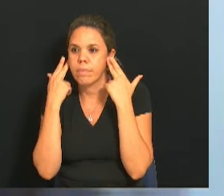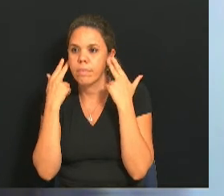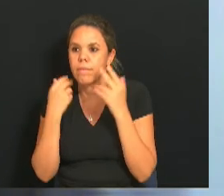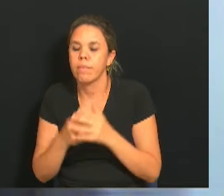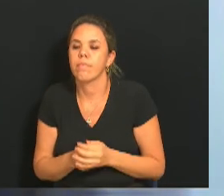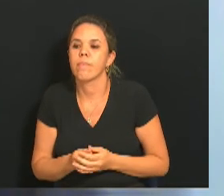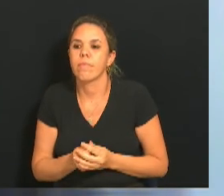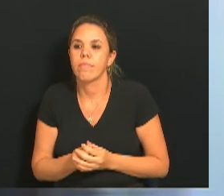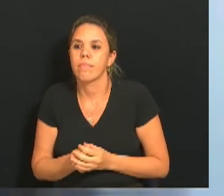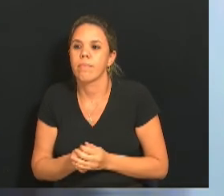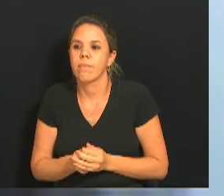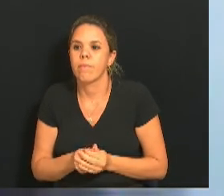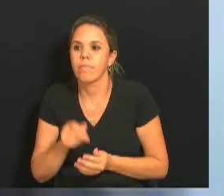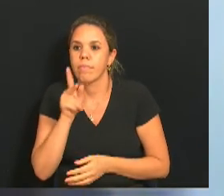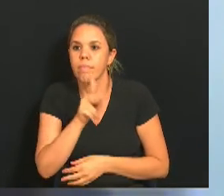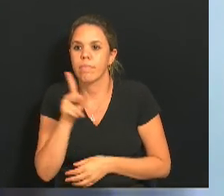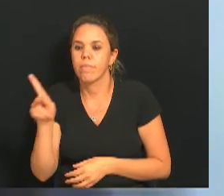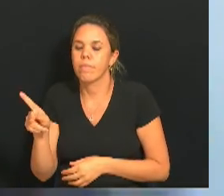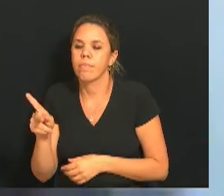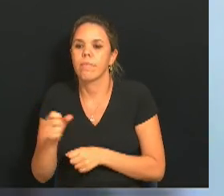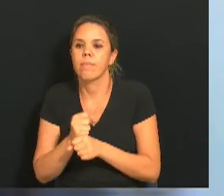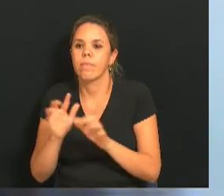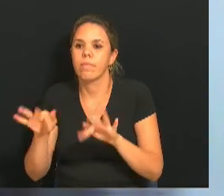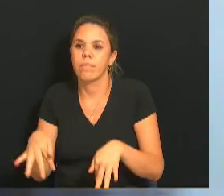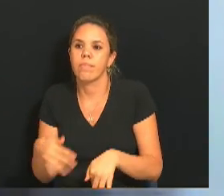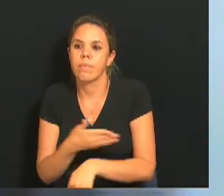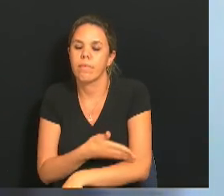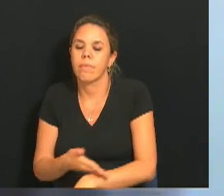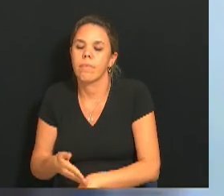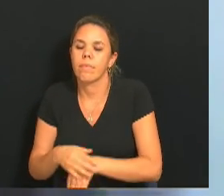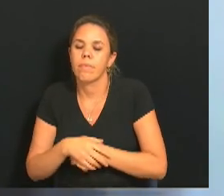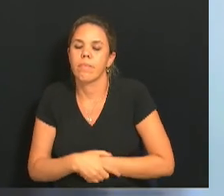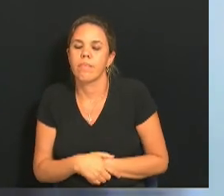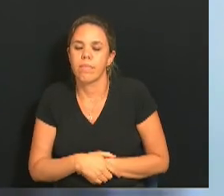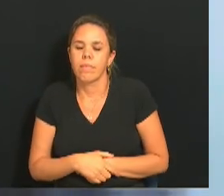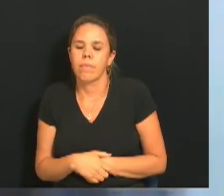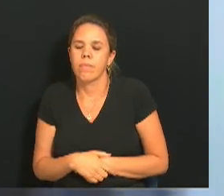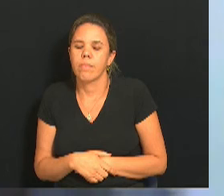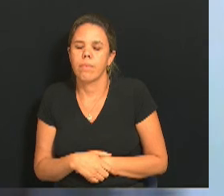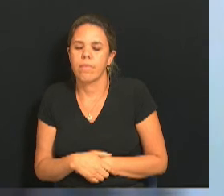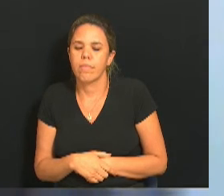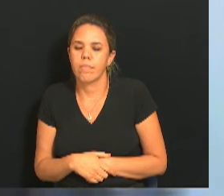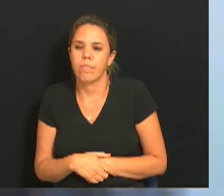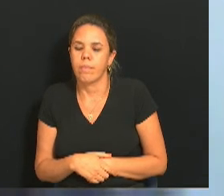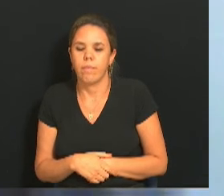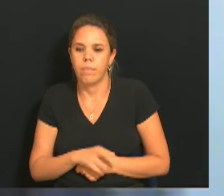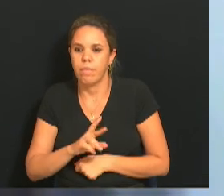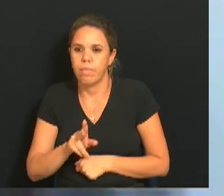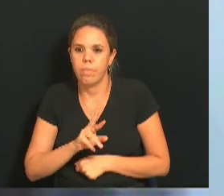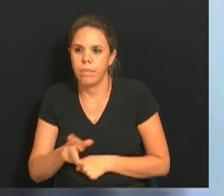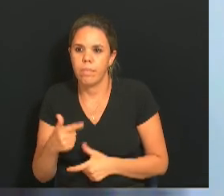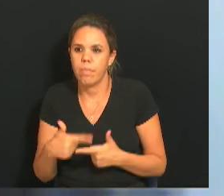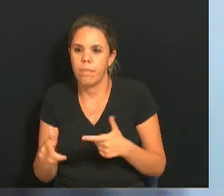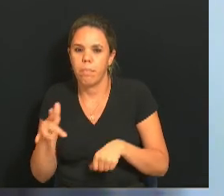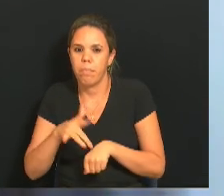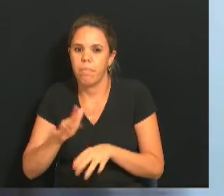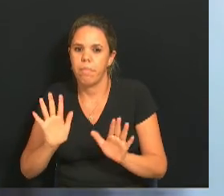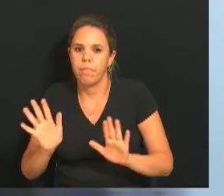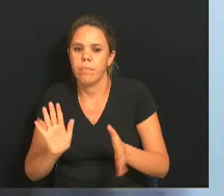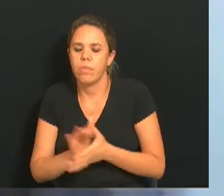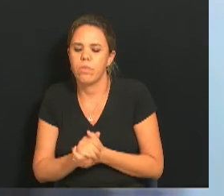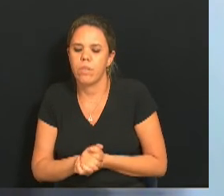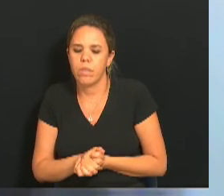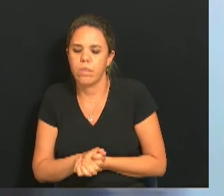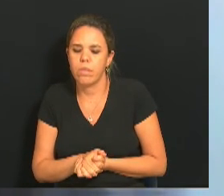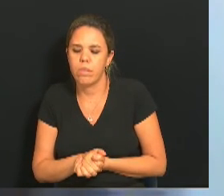quem é professor de anos finais está acostumado com isso, isso não é nem, aliás, é